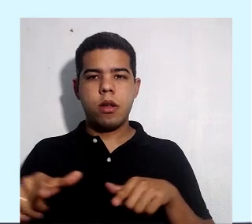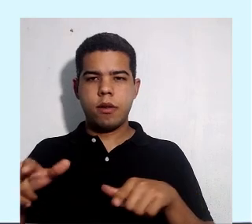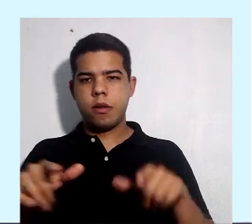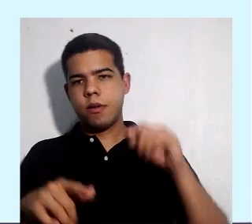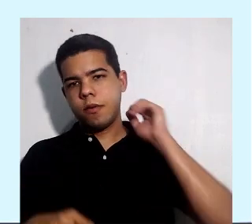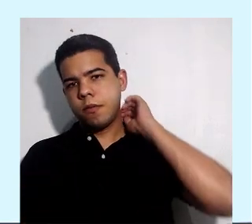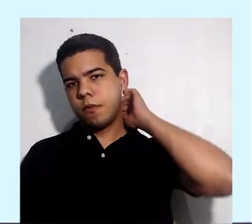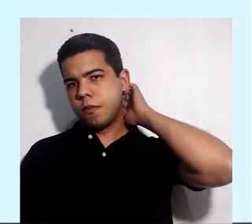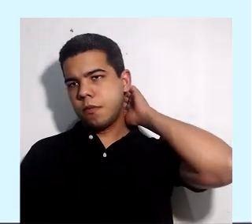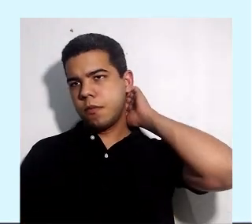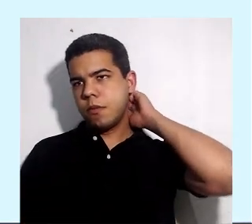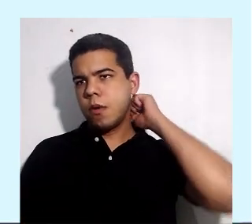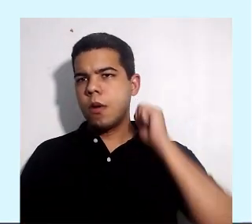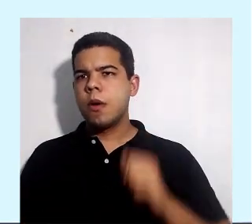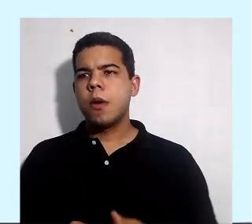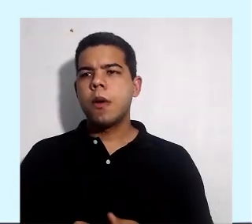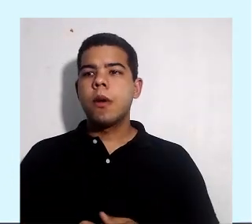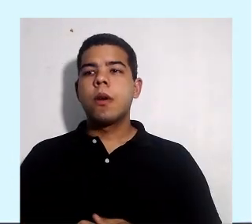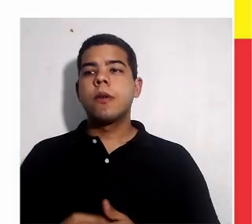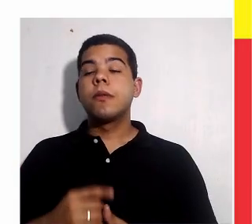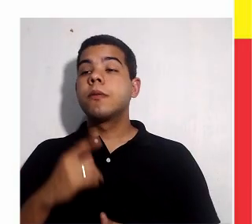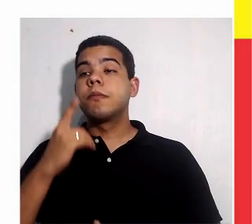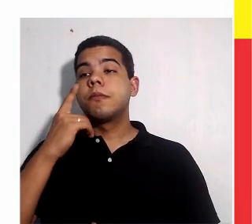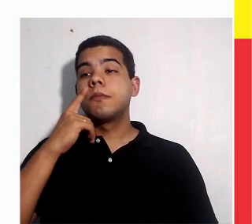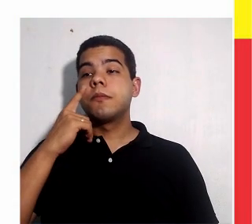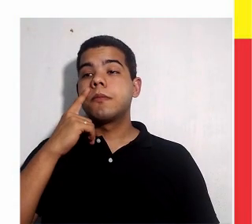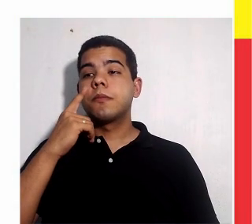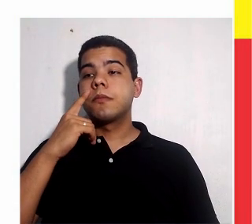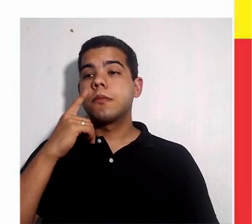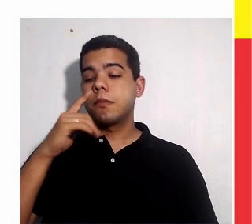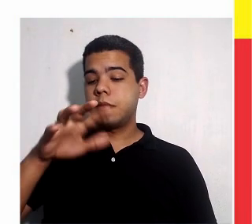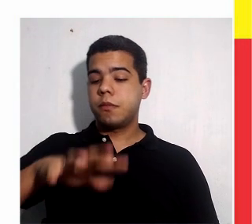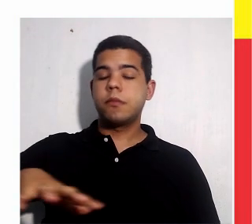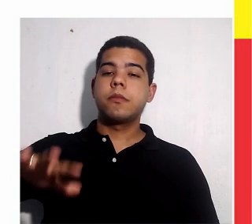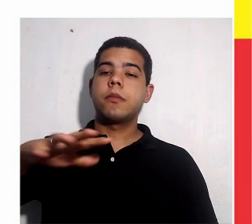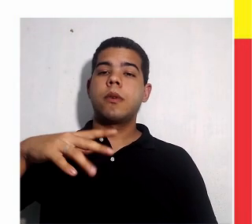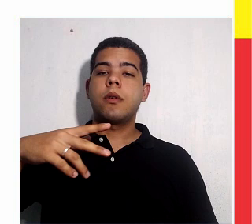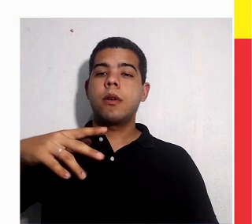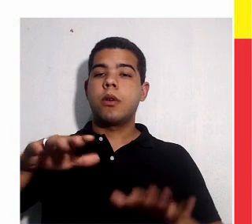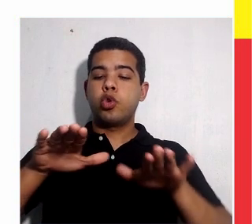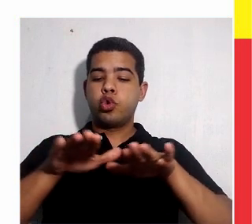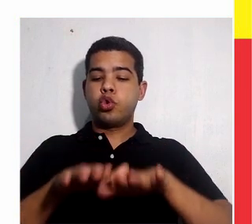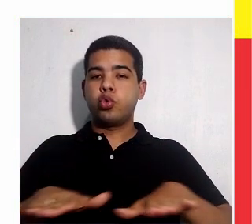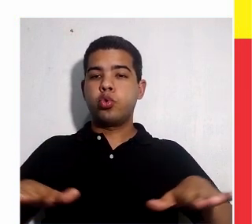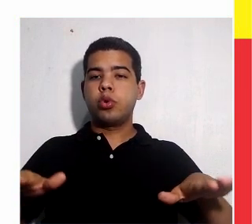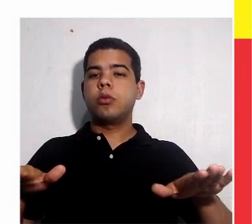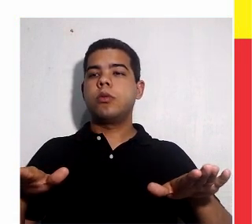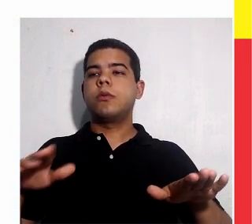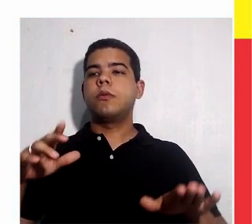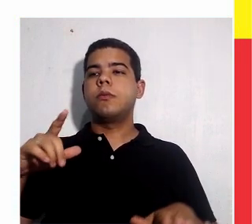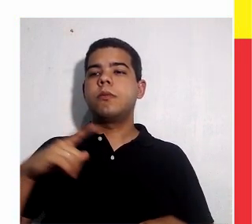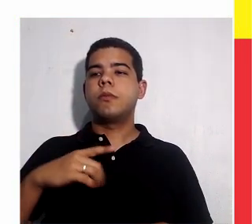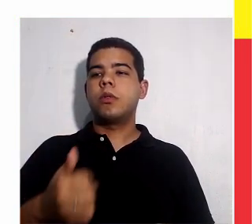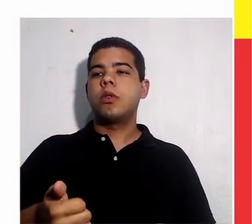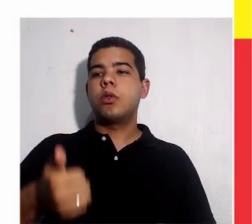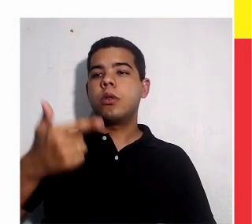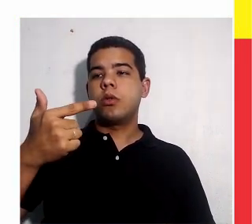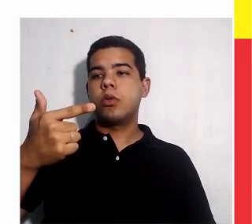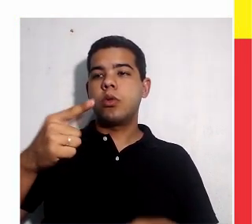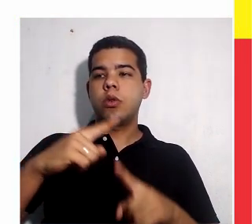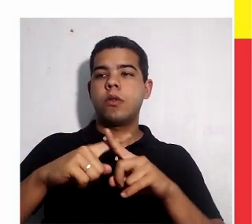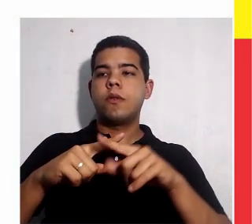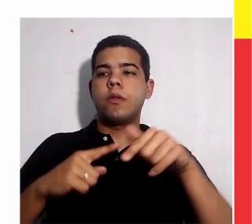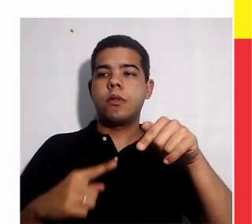ser anexados no piso. Então vamos ver primeiramente a área do piso. A área do piso vai ser 12